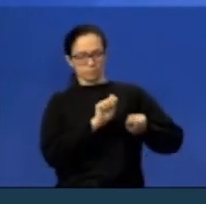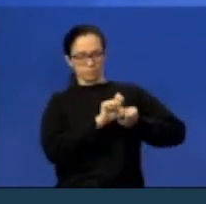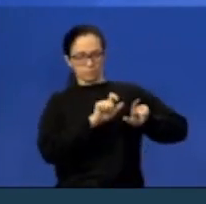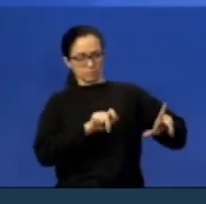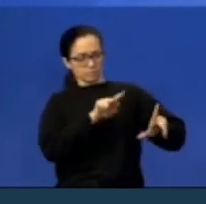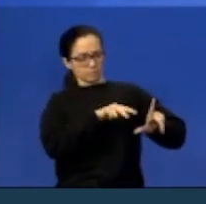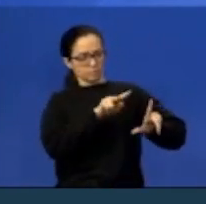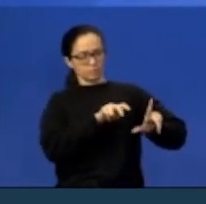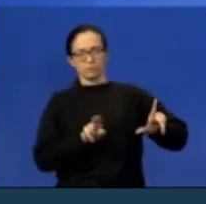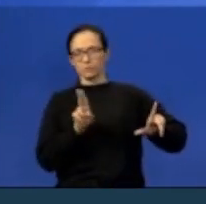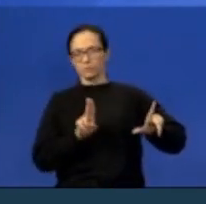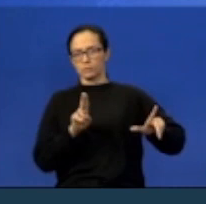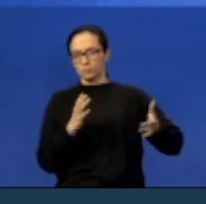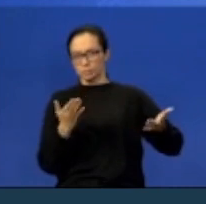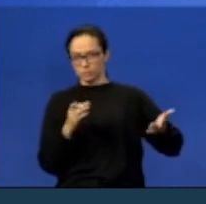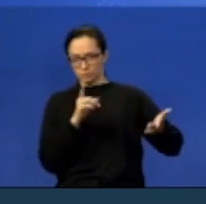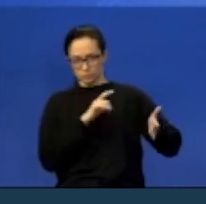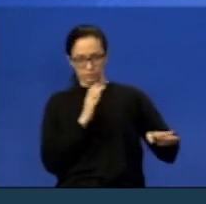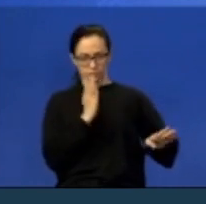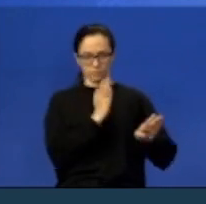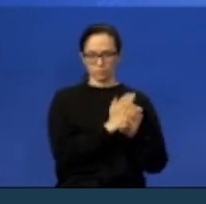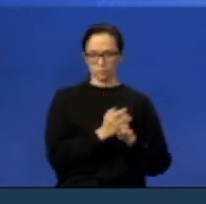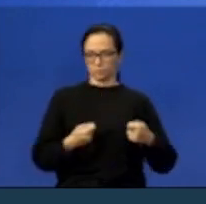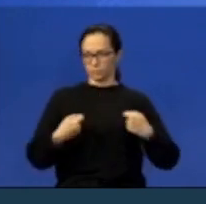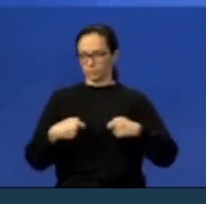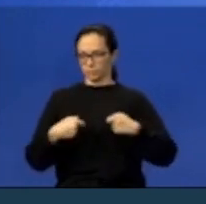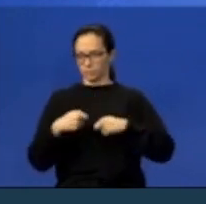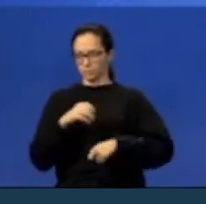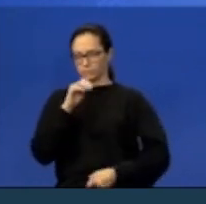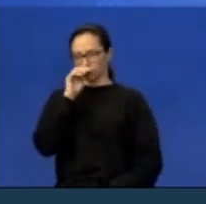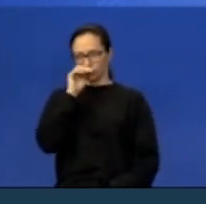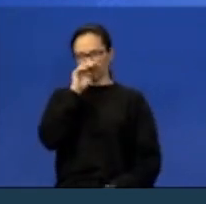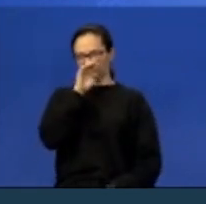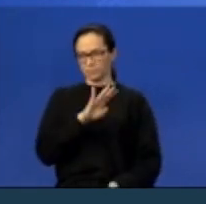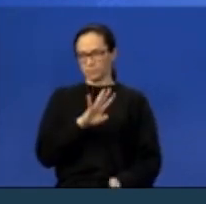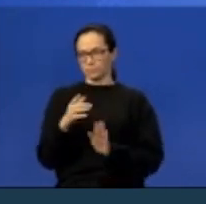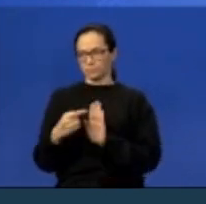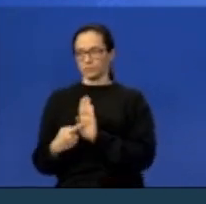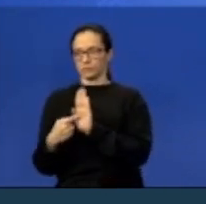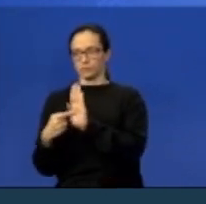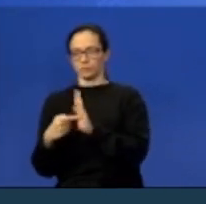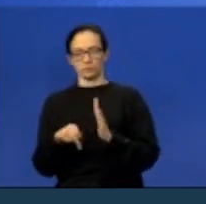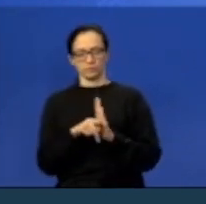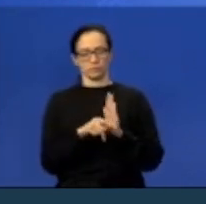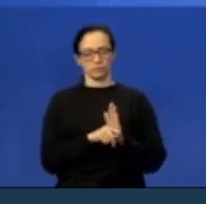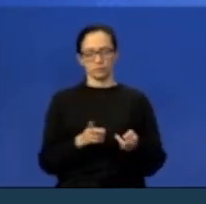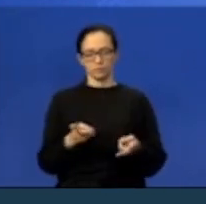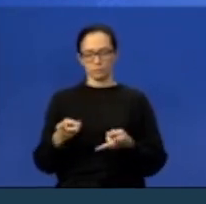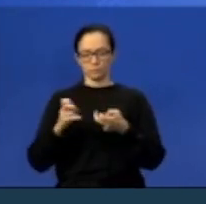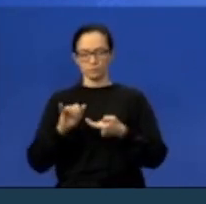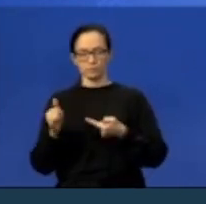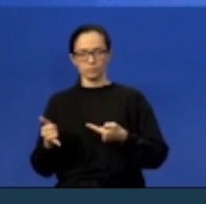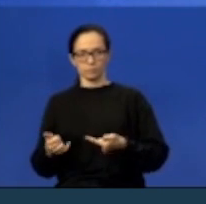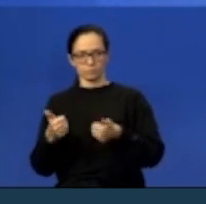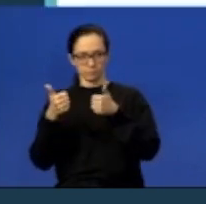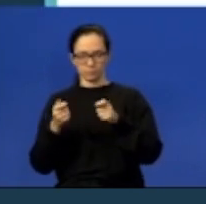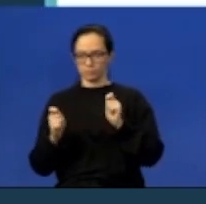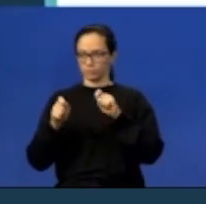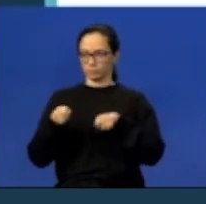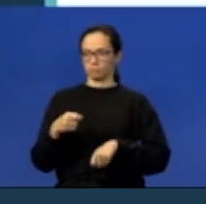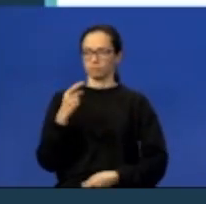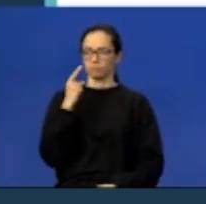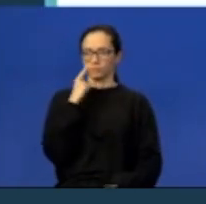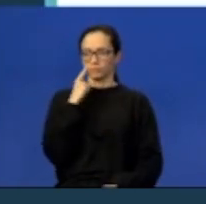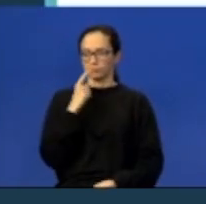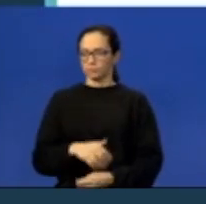um método de exame diagnóstico? Então, nesse slide eu vou mostrar para vocês que ele, na verdade, ele apresenta algumas vantagens, que vocês podem ver, por exemplo,